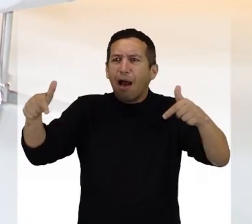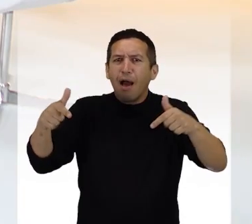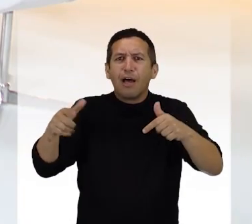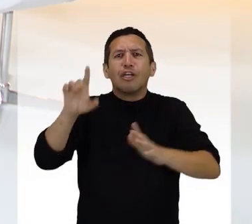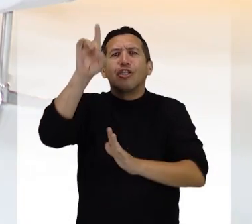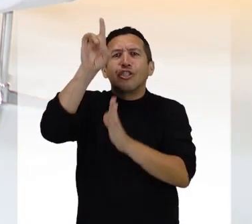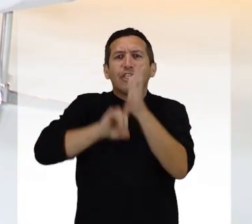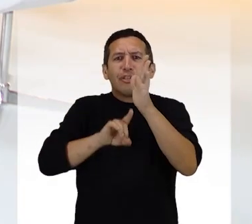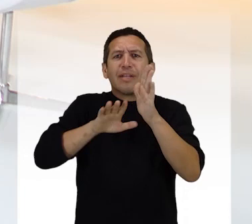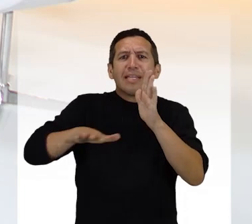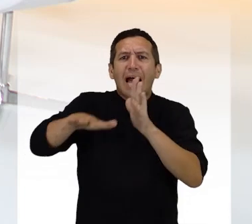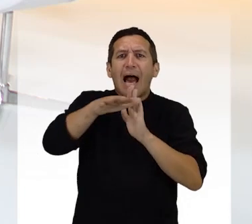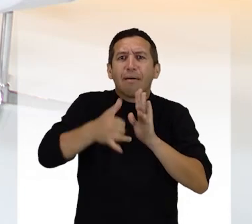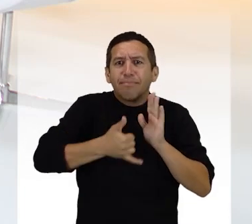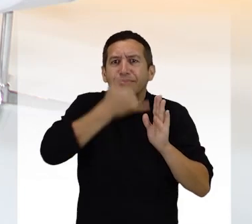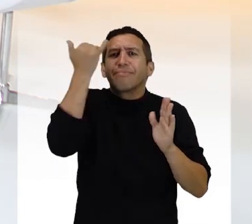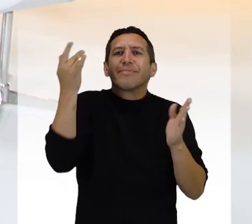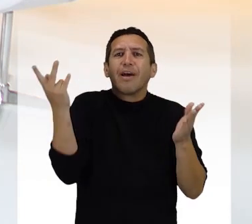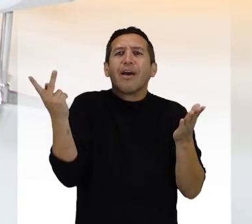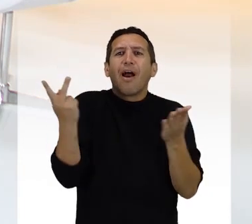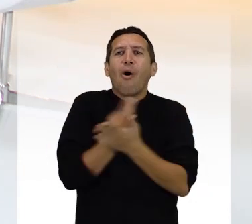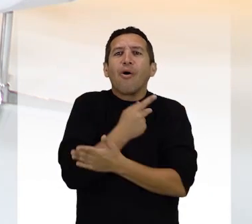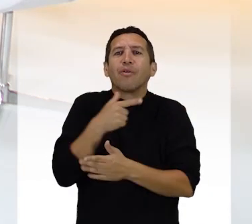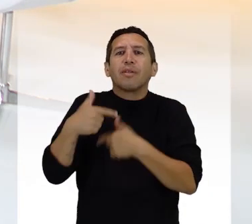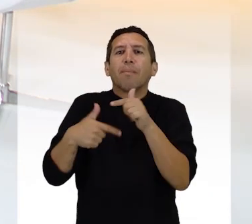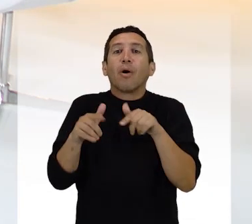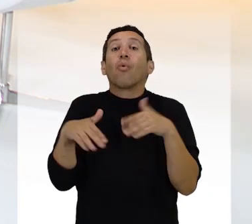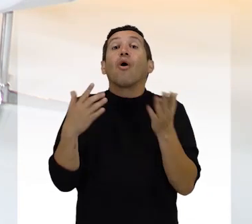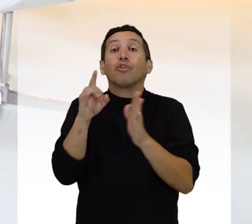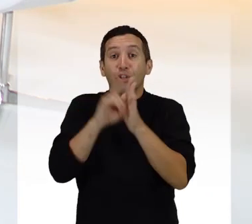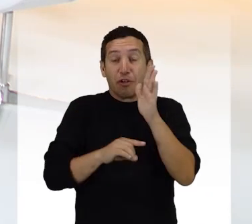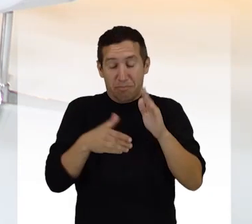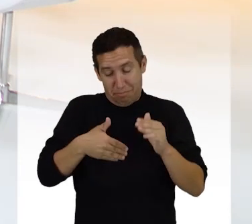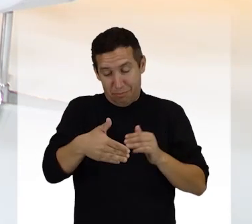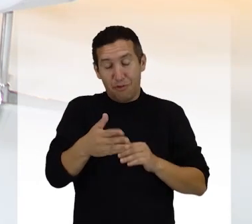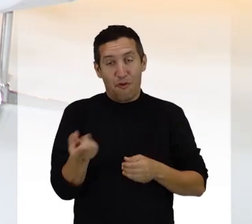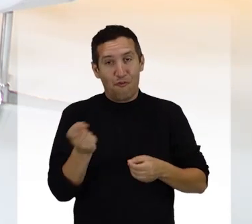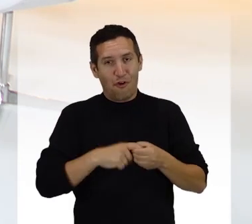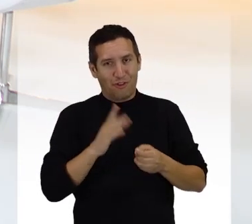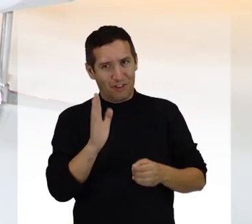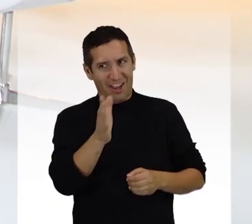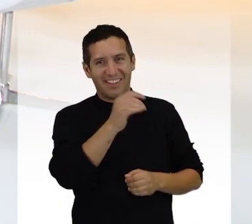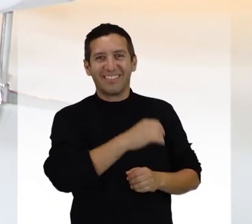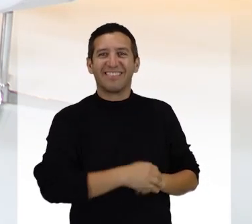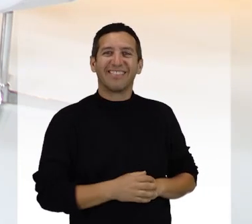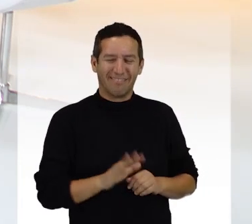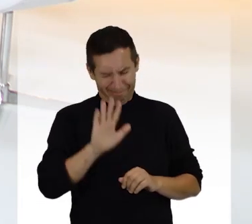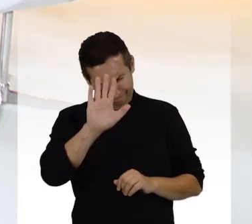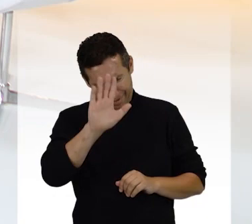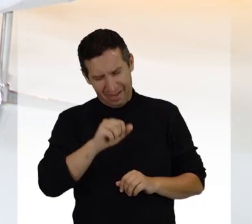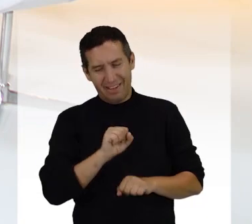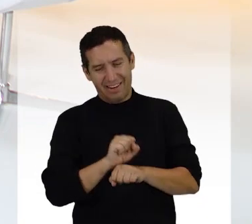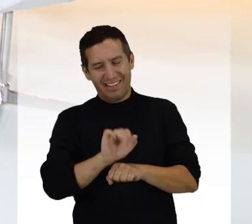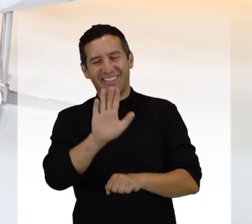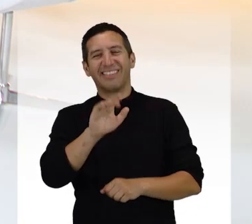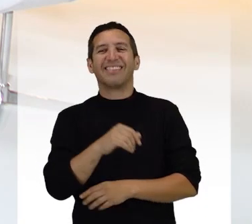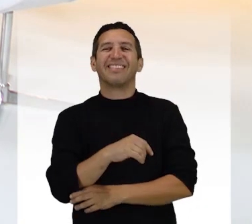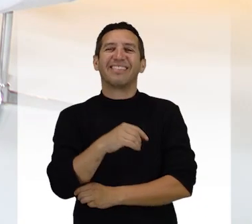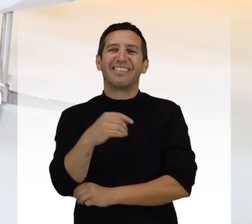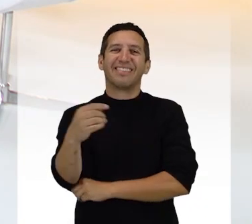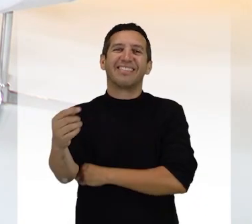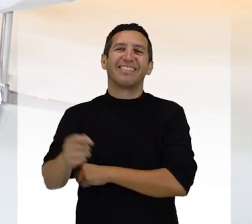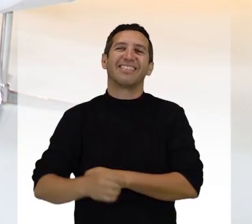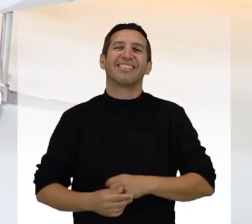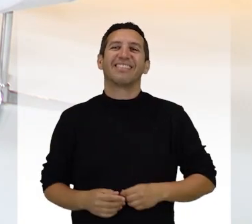no próximo bloco, a gente tira dúvidas dos trabalhadores sobre direitos em casos de acidentes como esse de